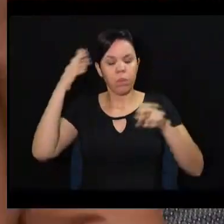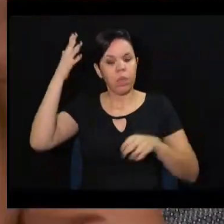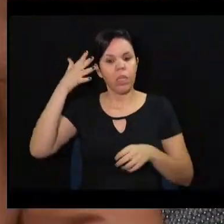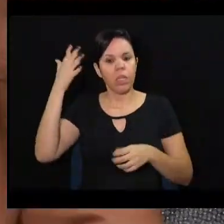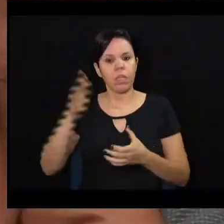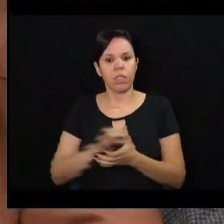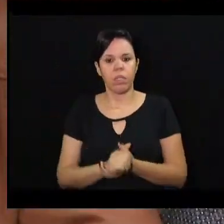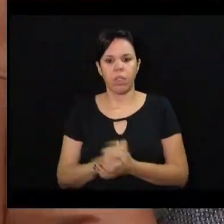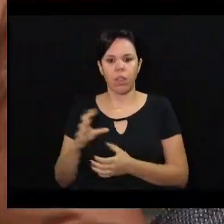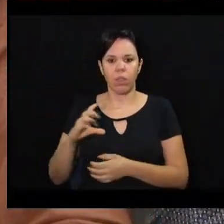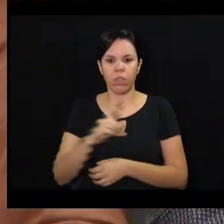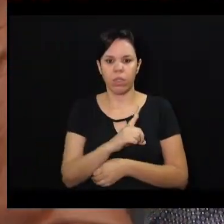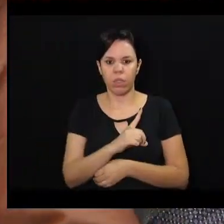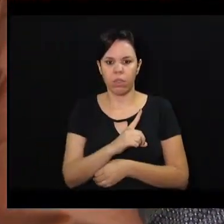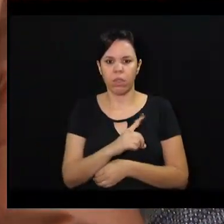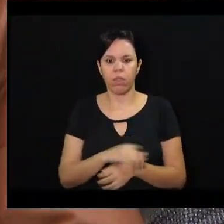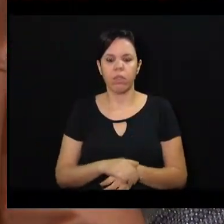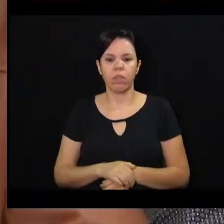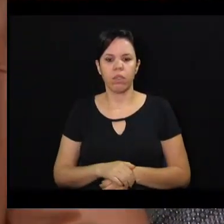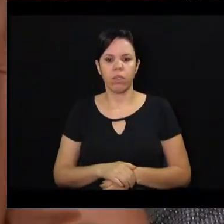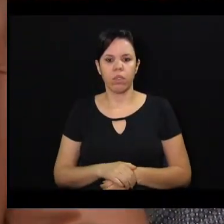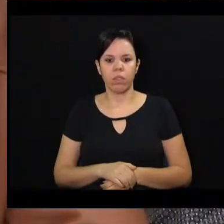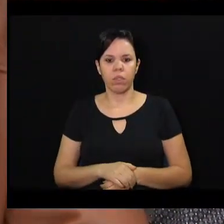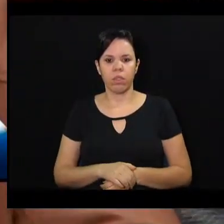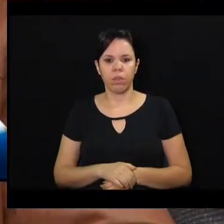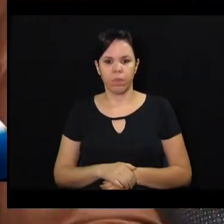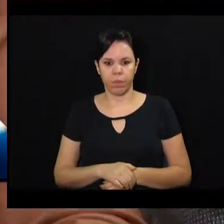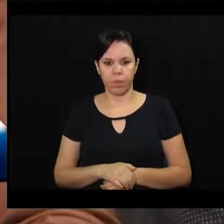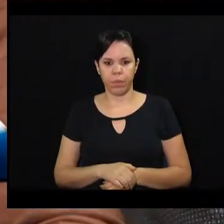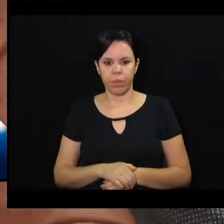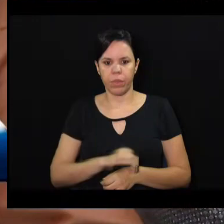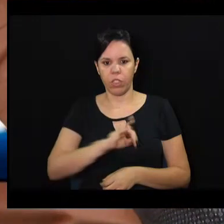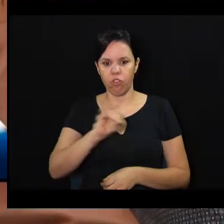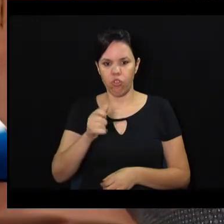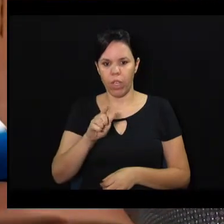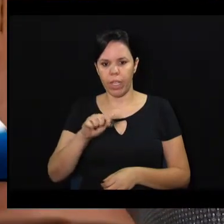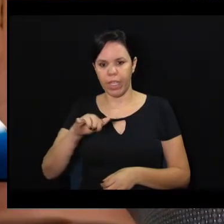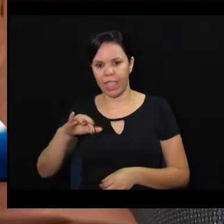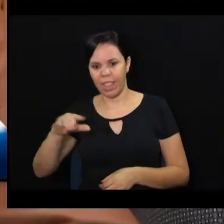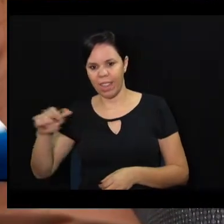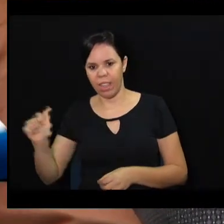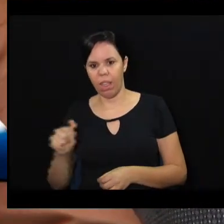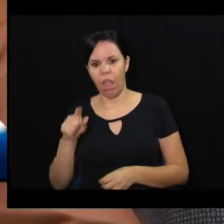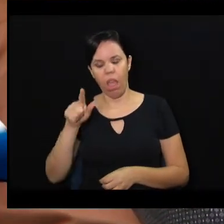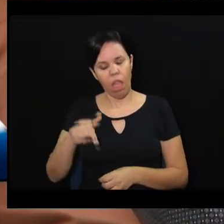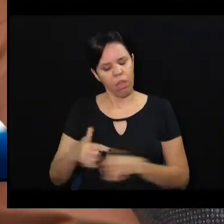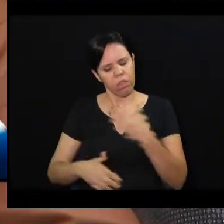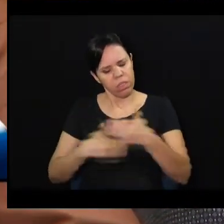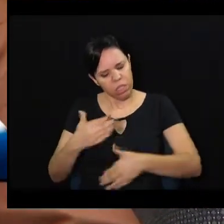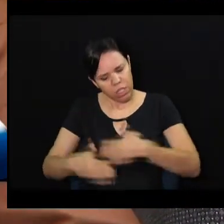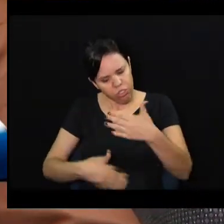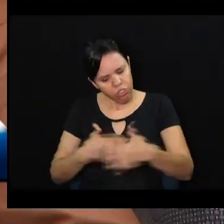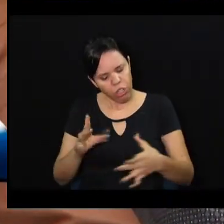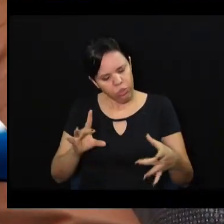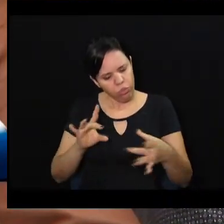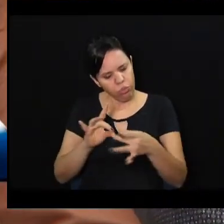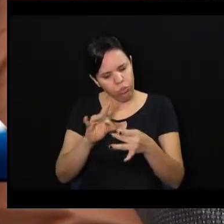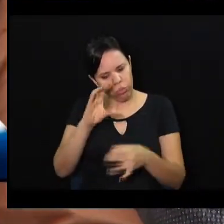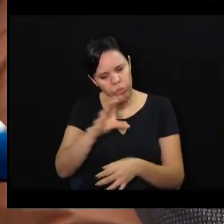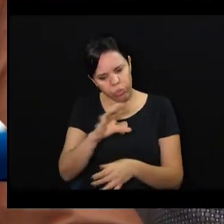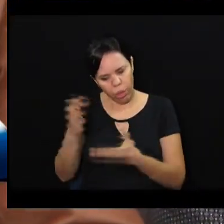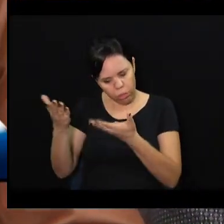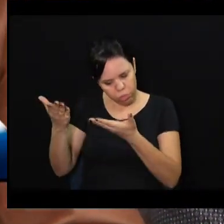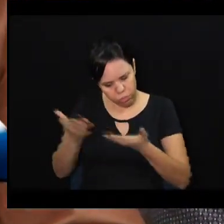pela coordenadora da pastoral, Joaquina Nadir de Matos. Nesse trajeto de caminho da pastoral, nós